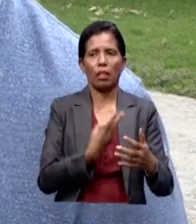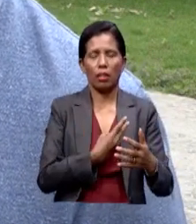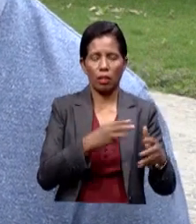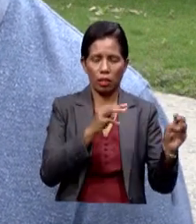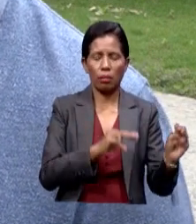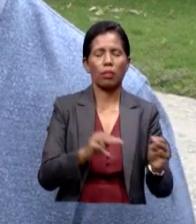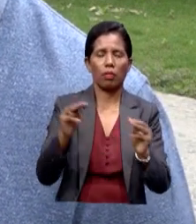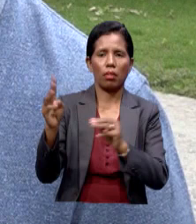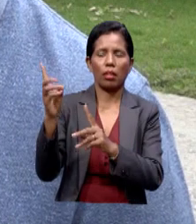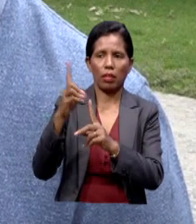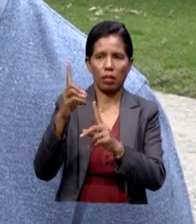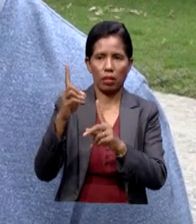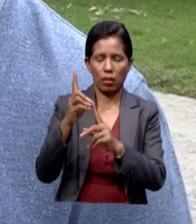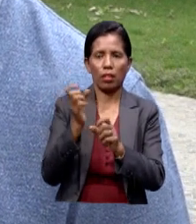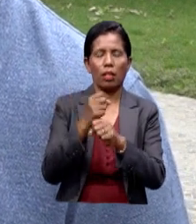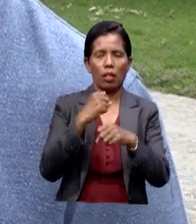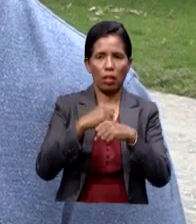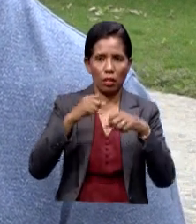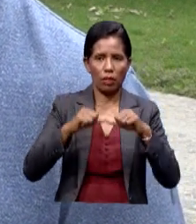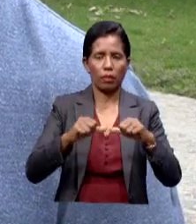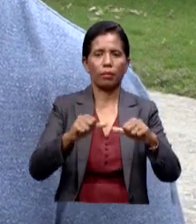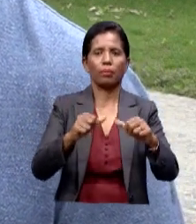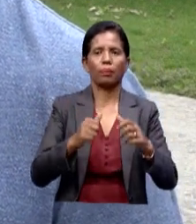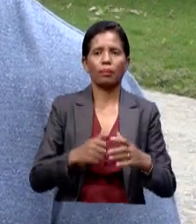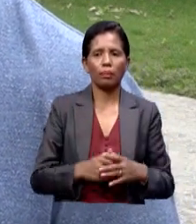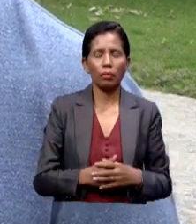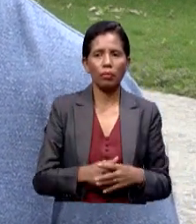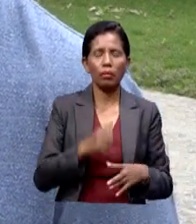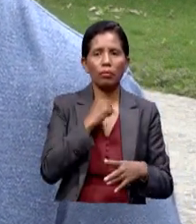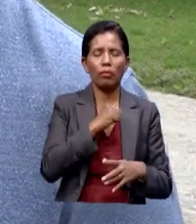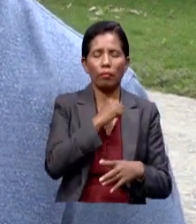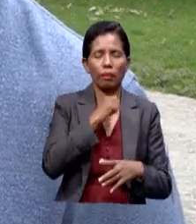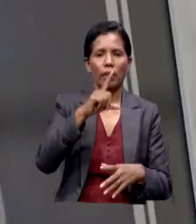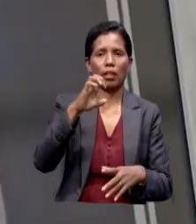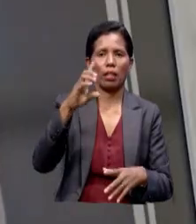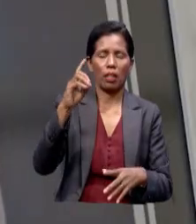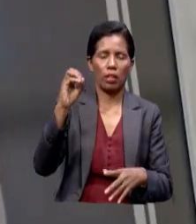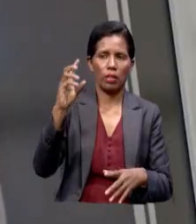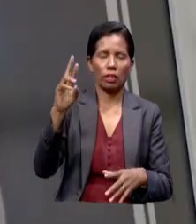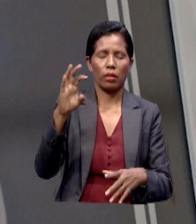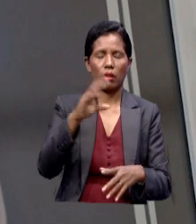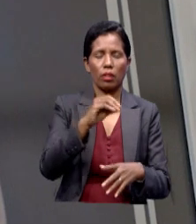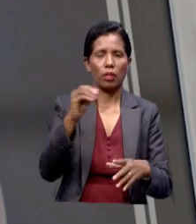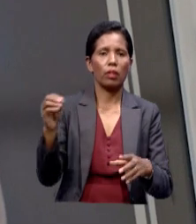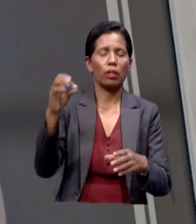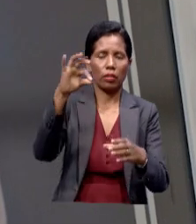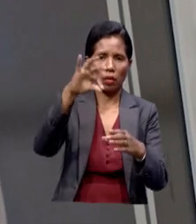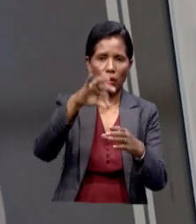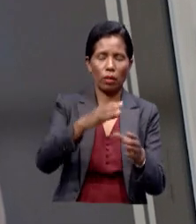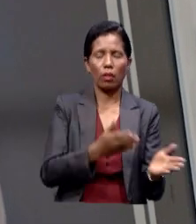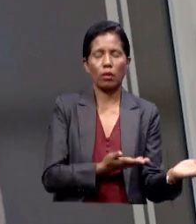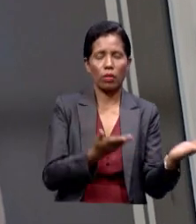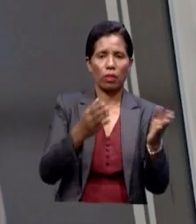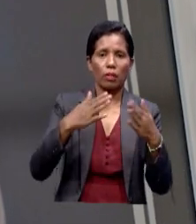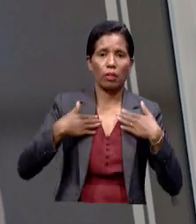fale, depois sei halano fatene. Programa. Padre Leandro afirma, hafuin halot Monsenhor José António da Costa ne isen